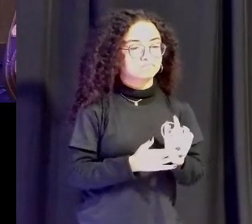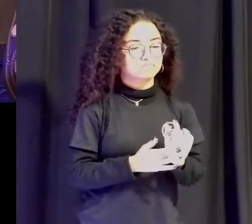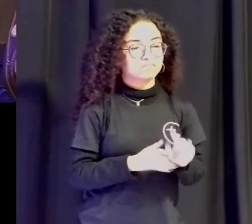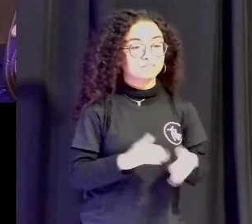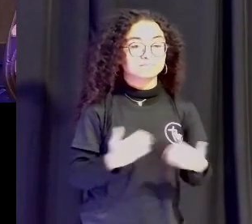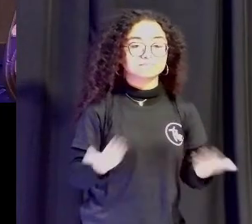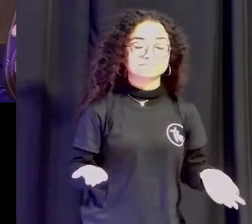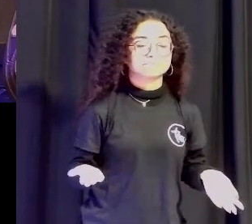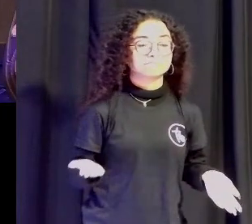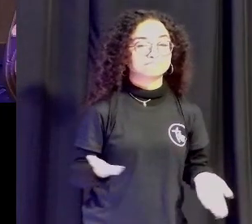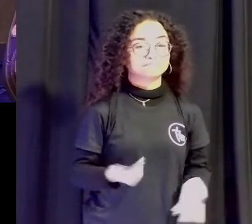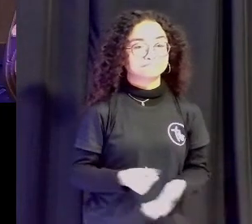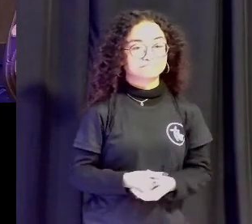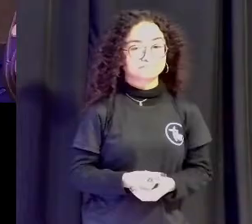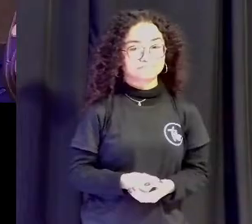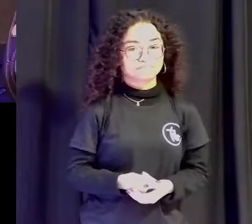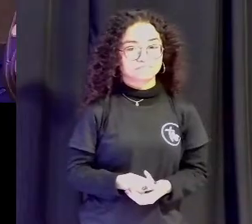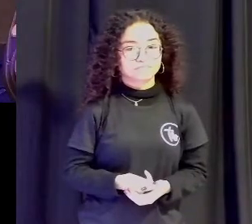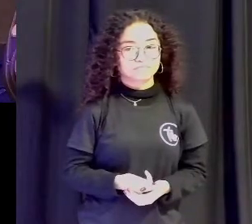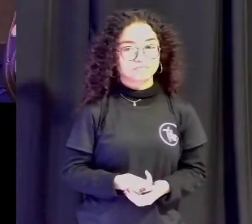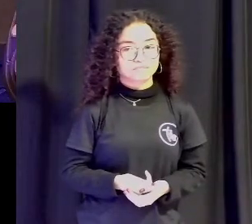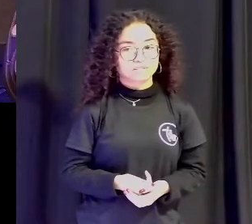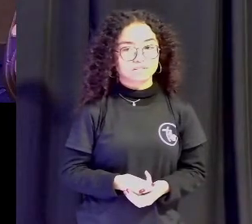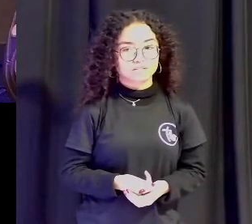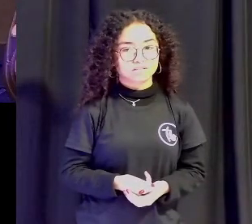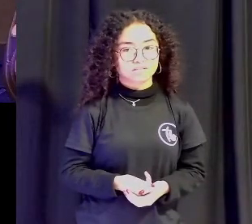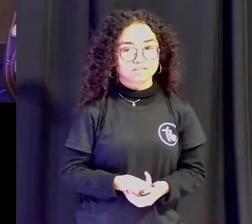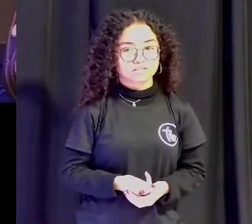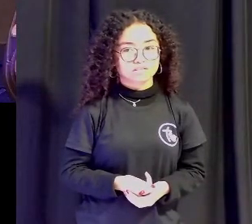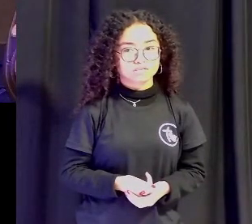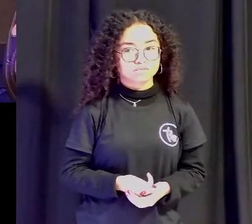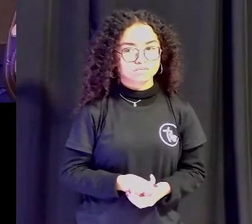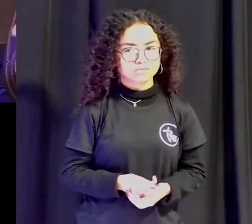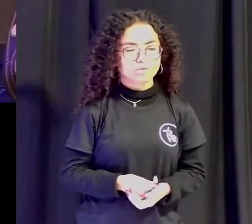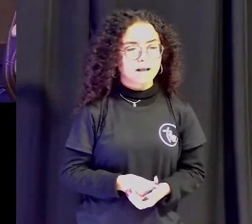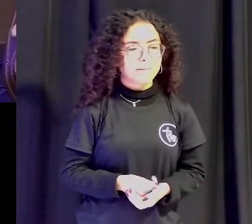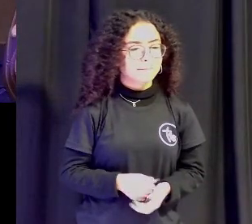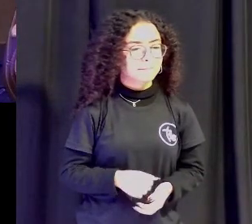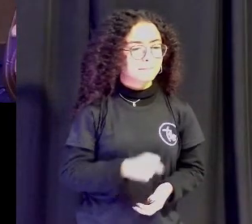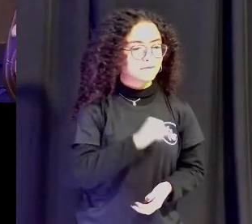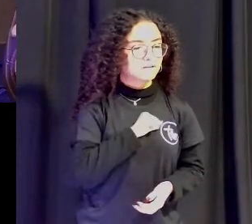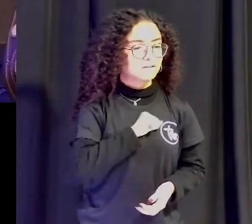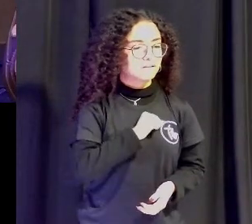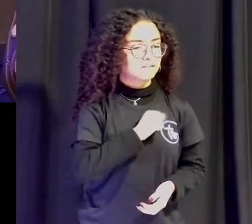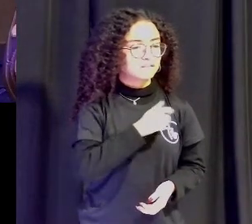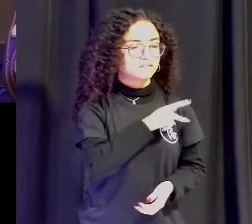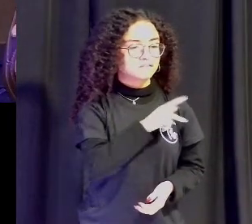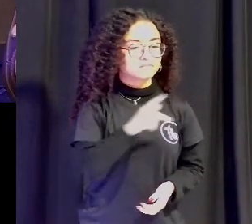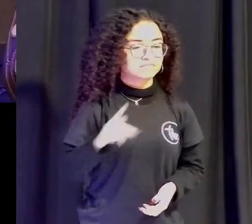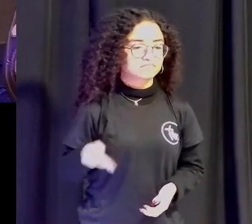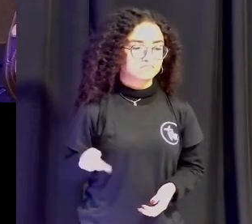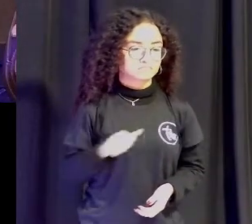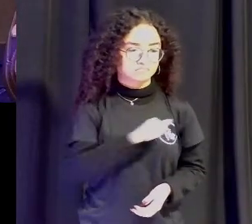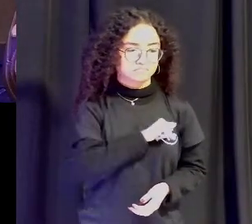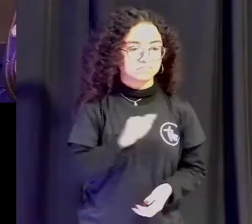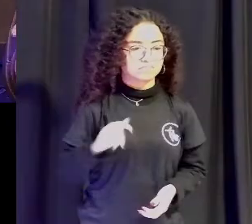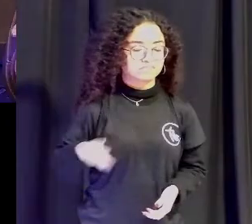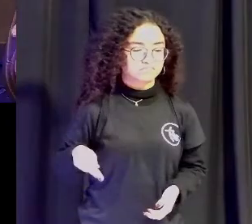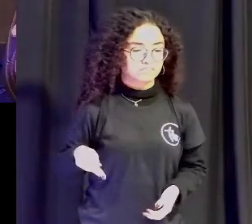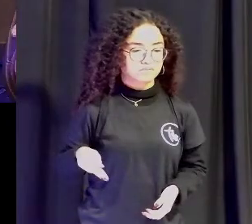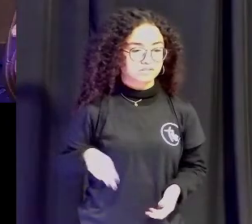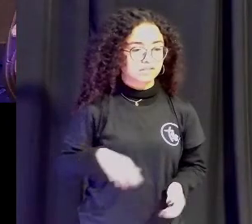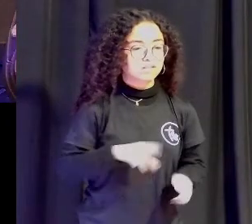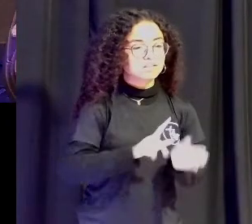Então, eles colocaram os apóstolos diante deles, depois de passarem a noite na prisão,